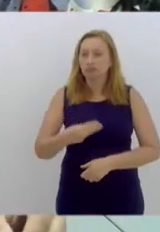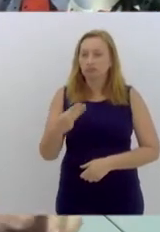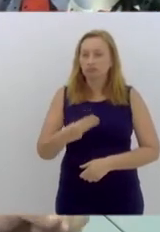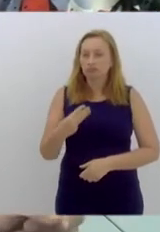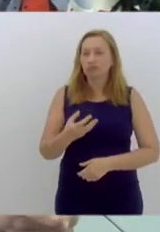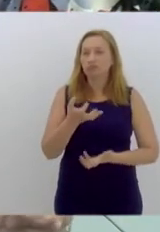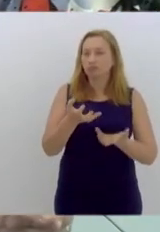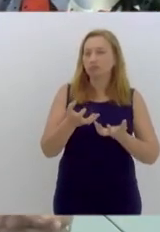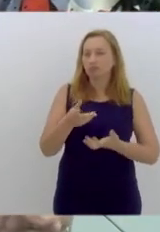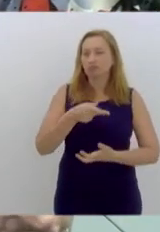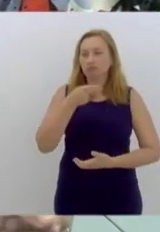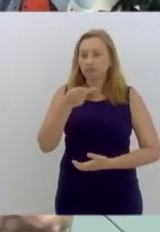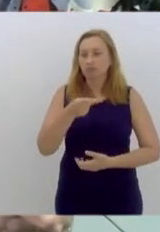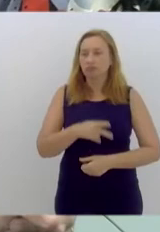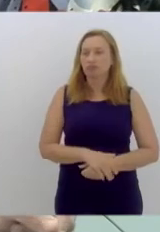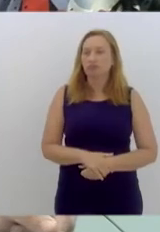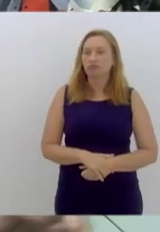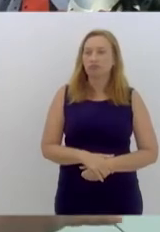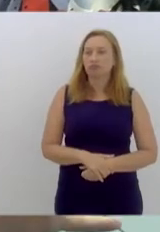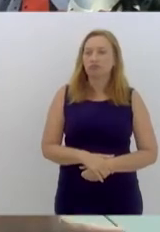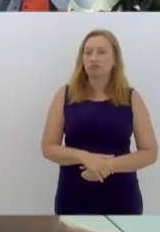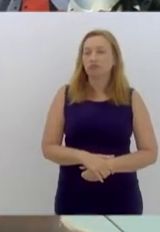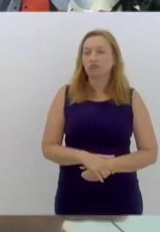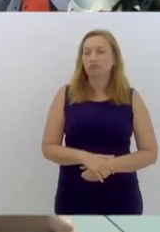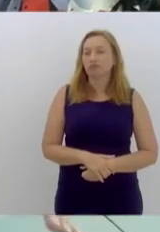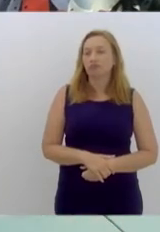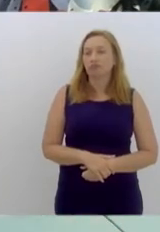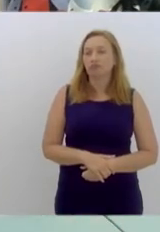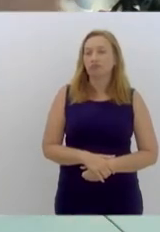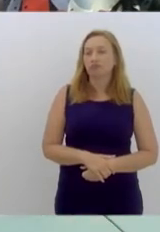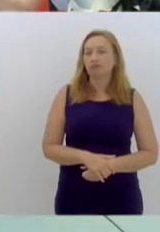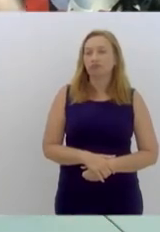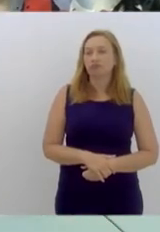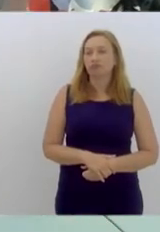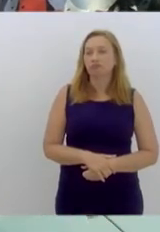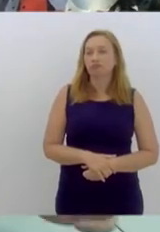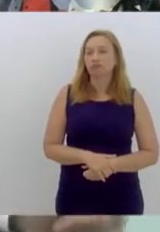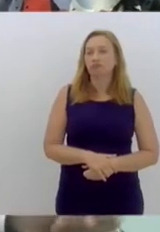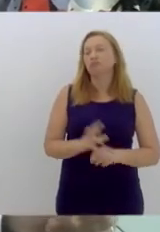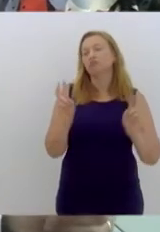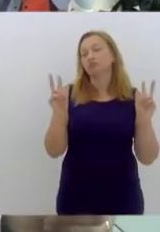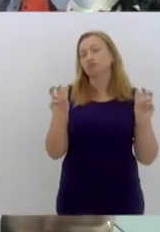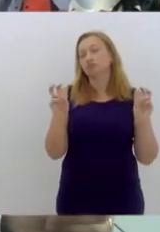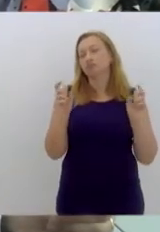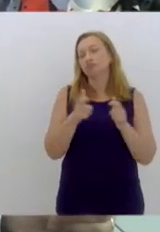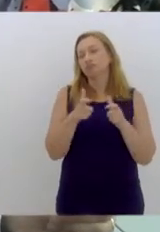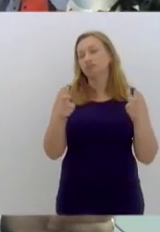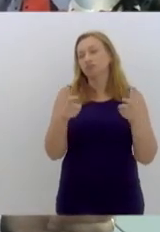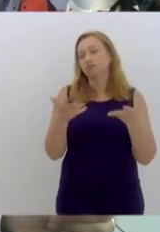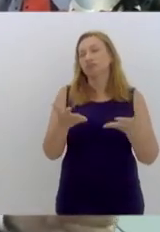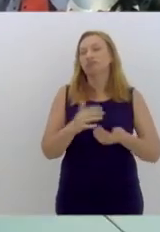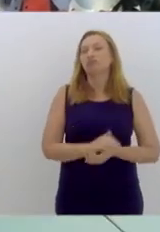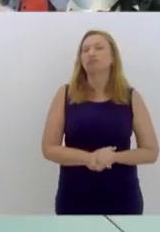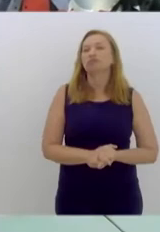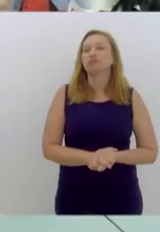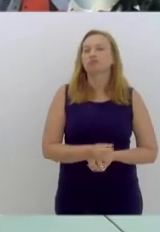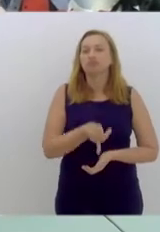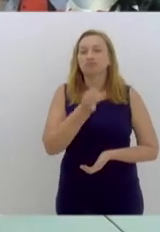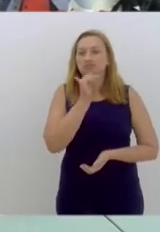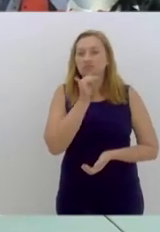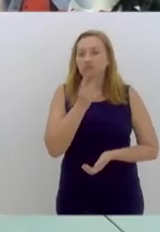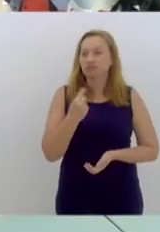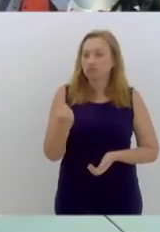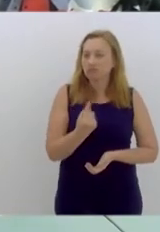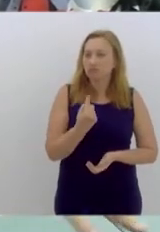que eu queria trazer é o fato de que os grandes casos de exemplos para a